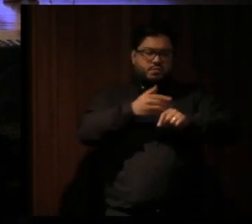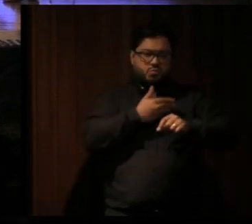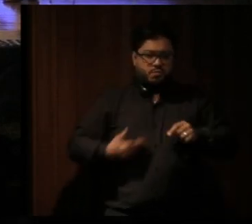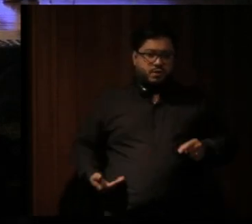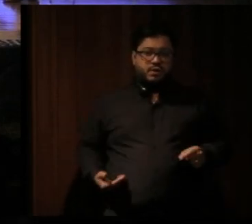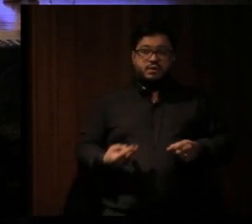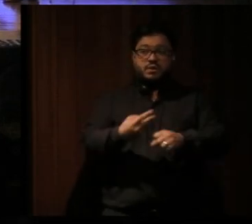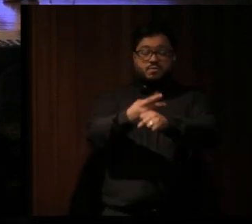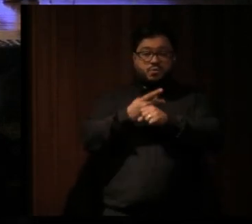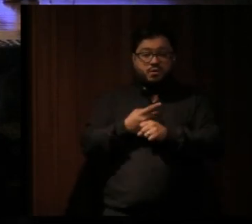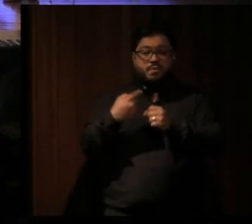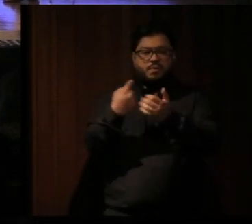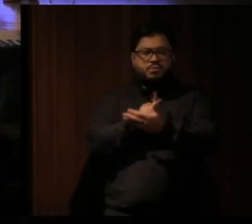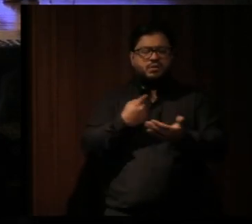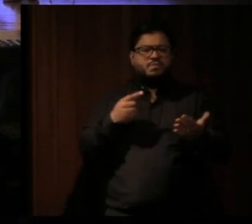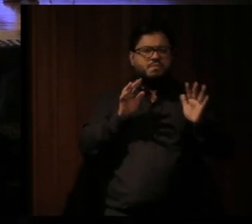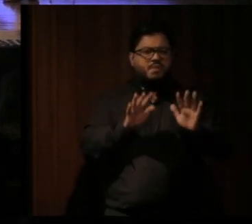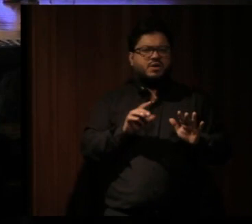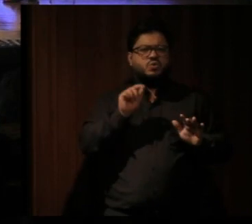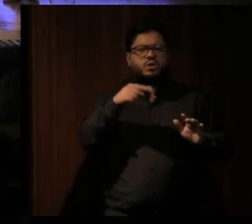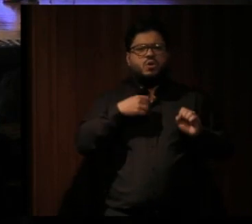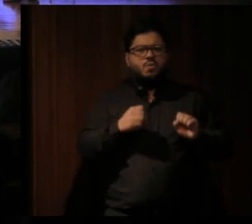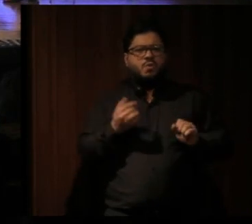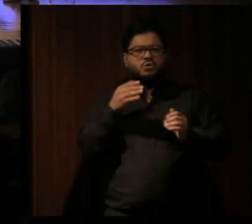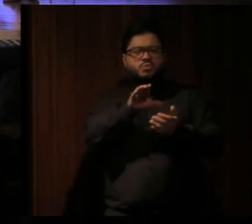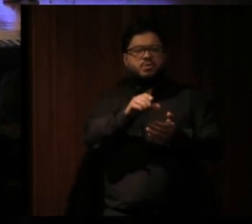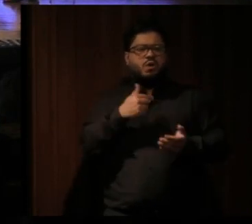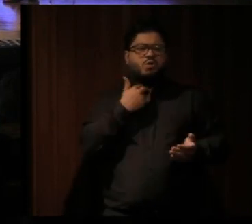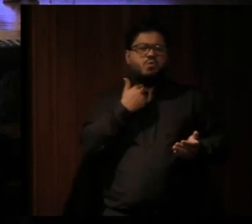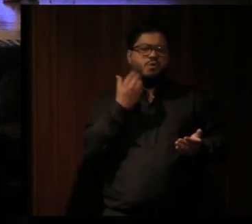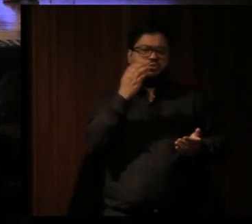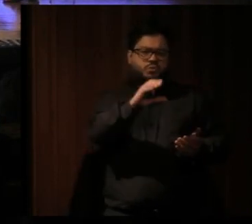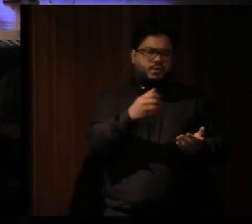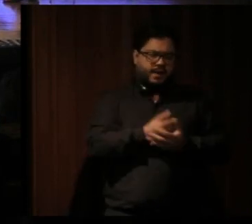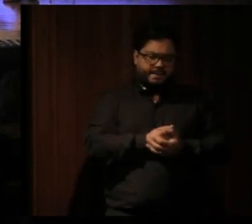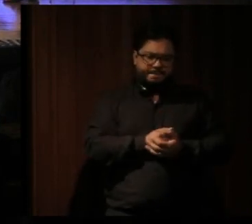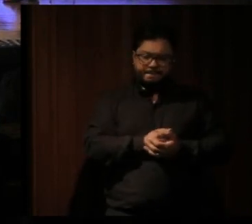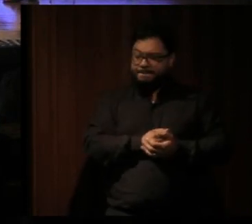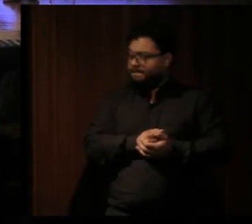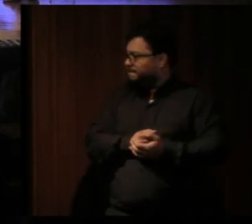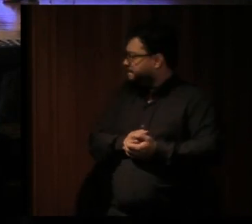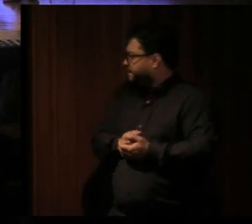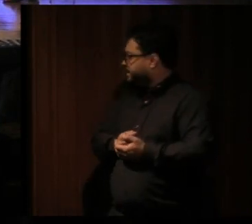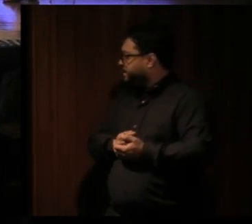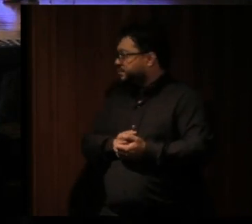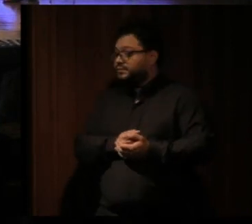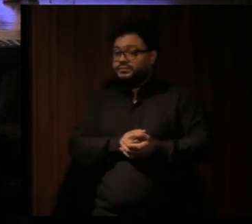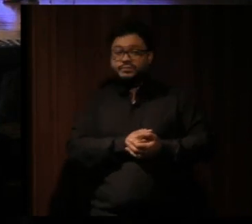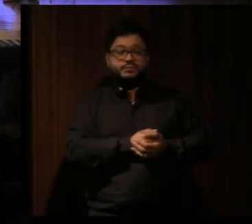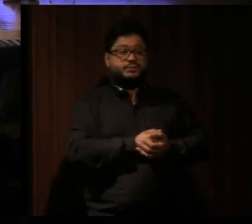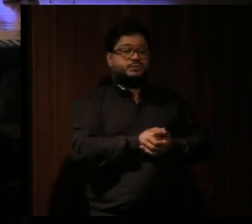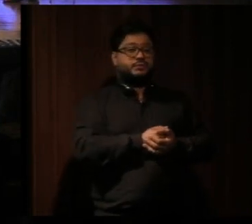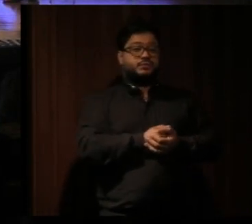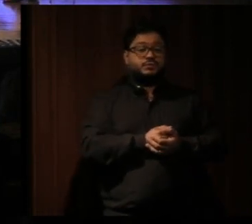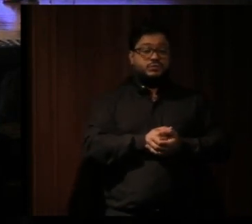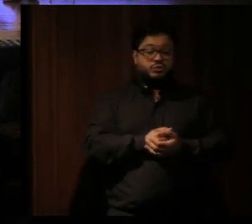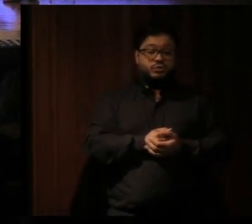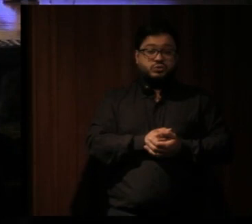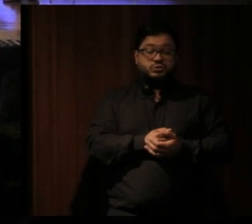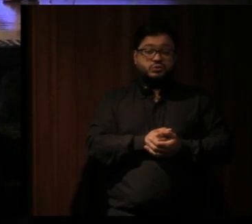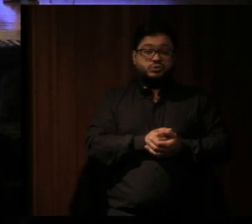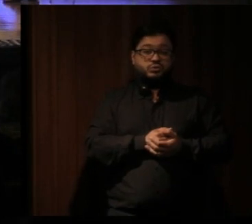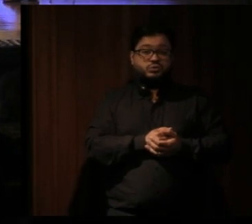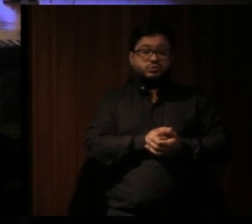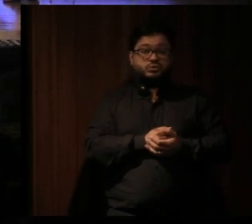jornalistas me procuravam perguntando Mas o que eu posso publicar e o que eu não posso publicar e eu acho que o que tá saindo